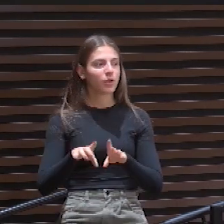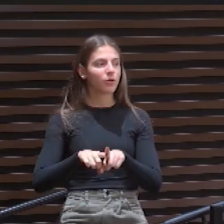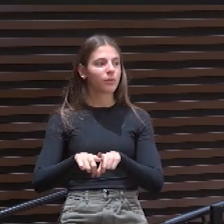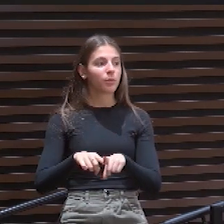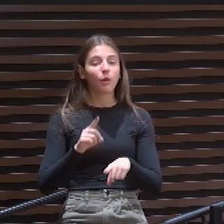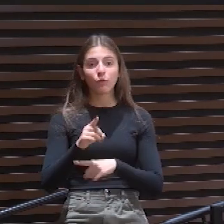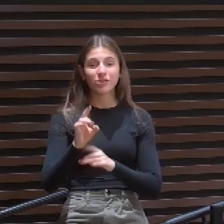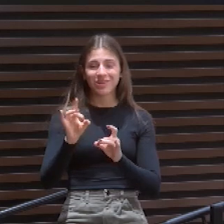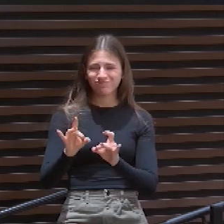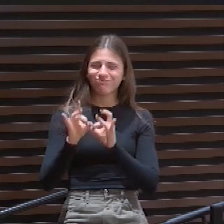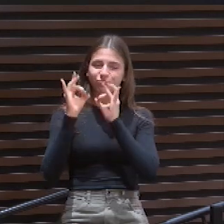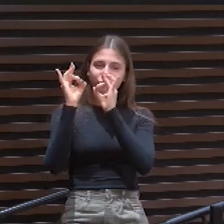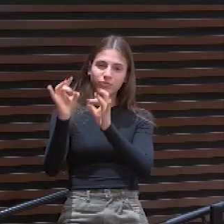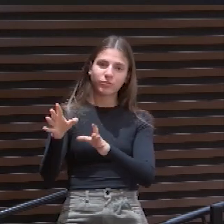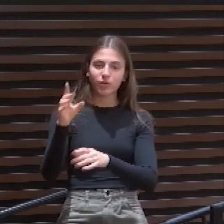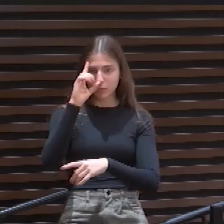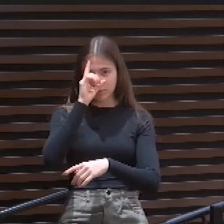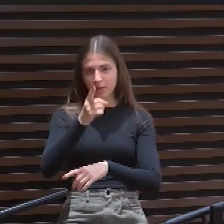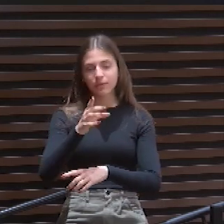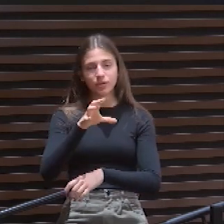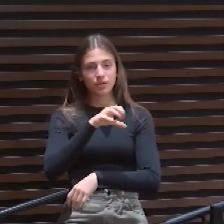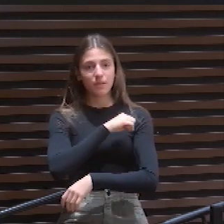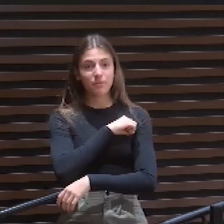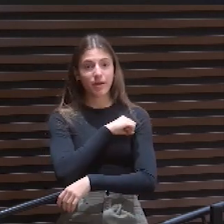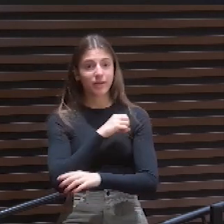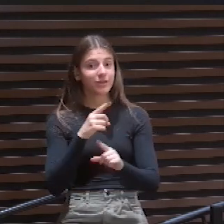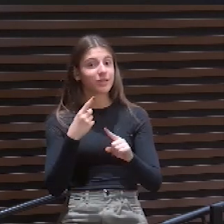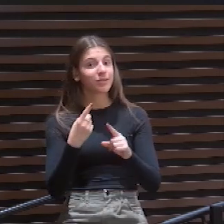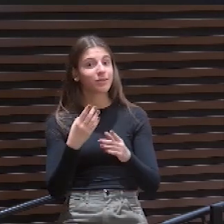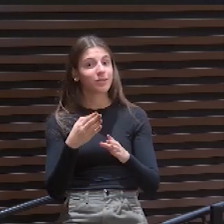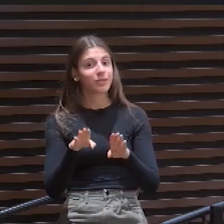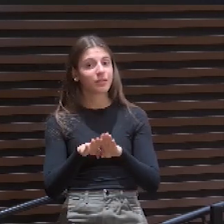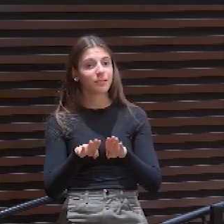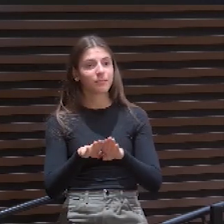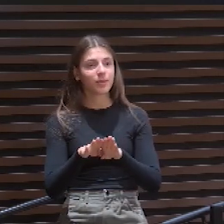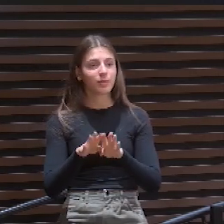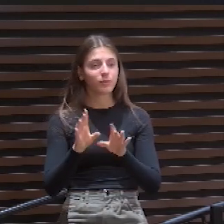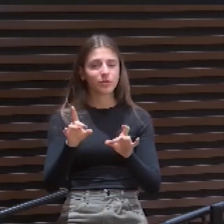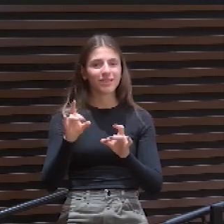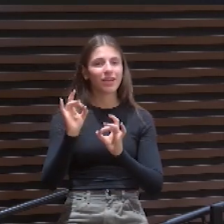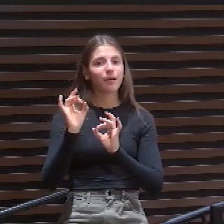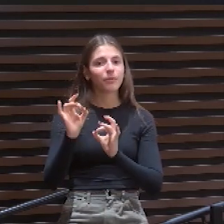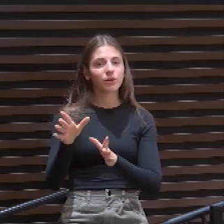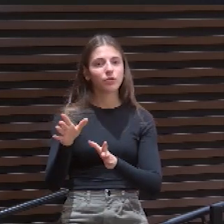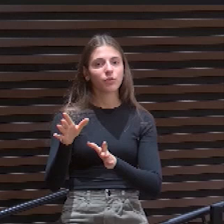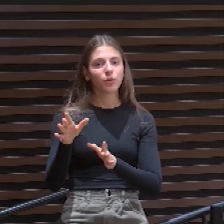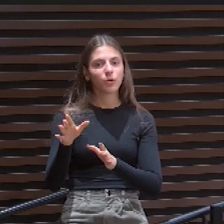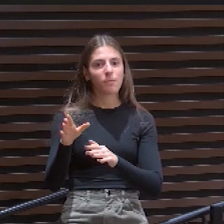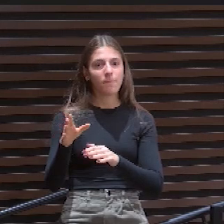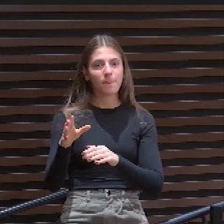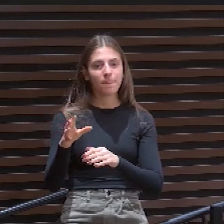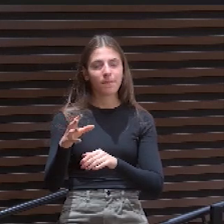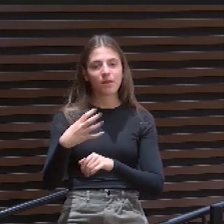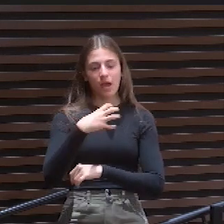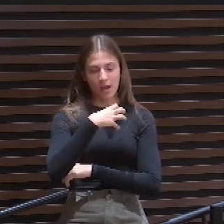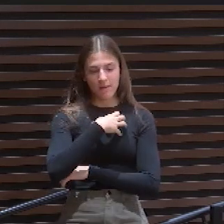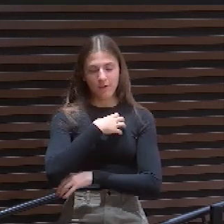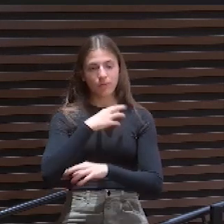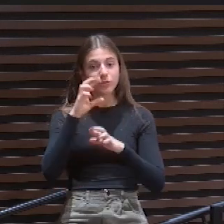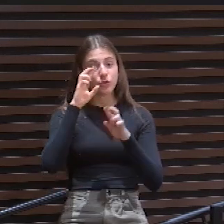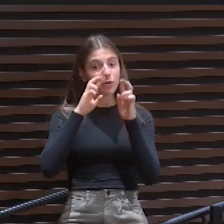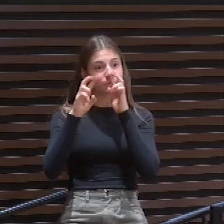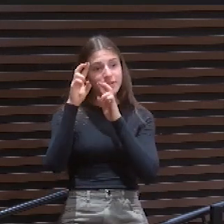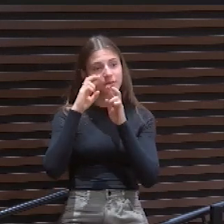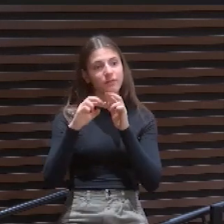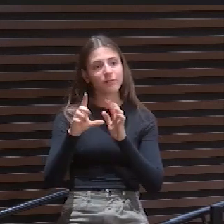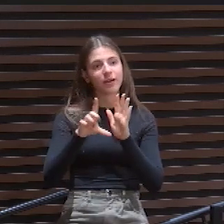o mandamento de amar e, consequentemente, abandona-se a função de observador da lei para assumir